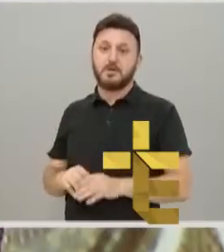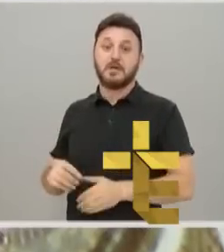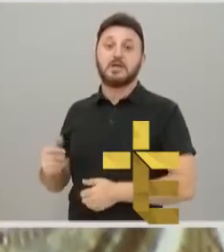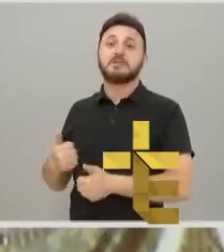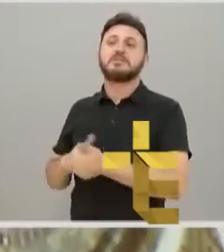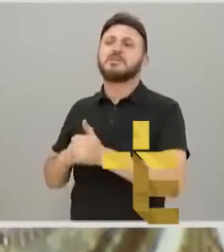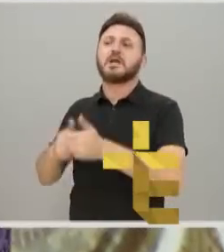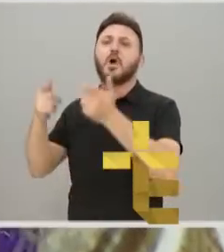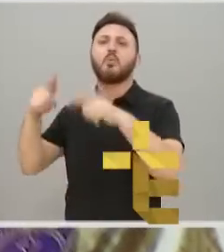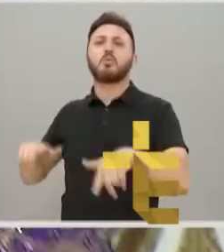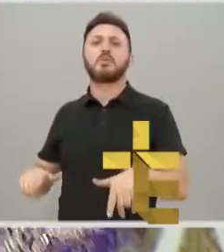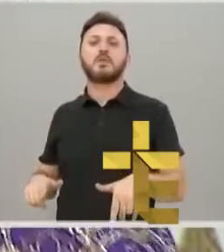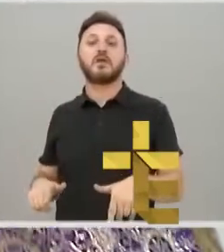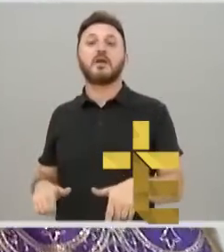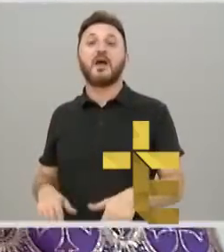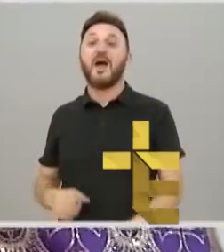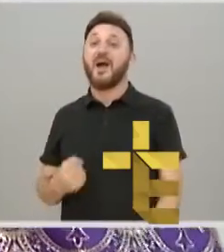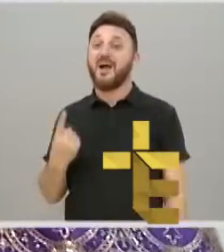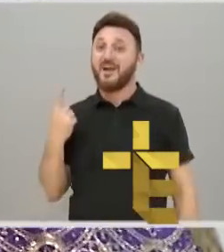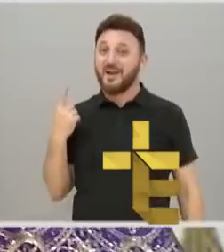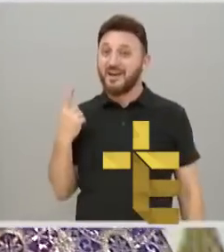Siga-me aonde? Ah,